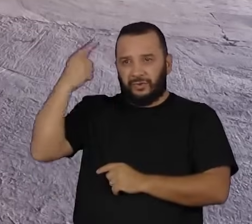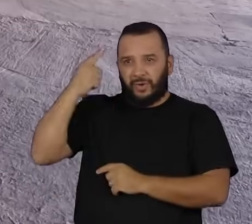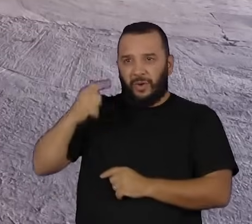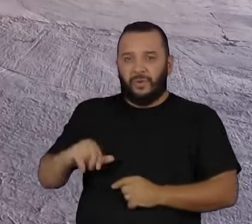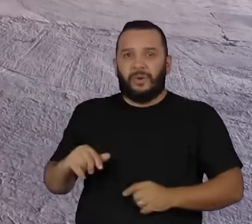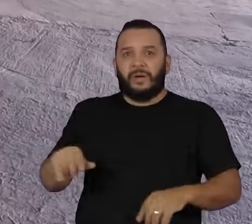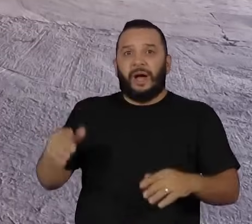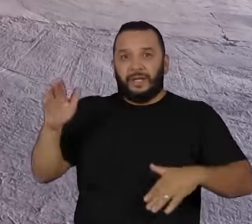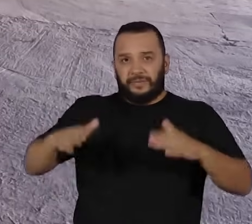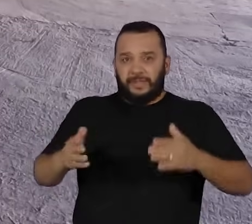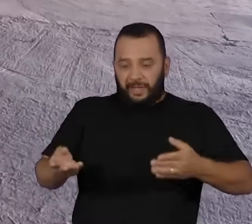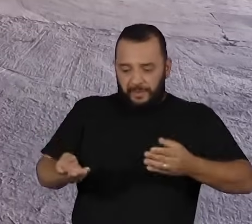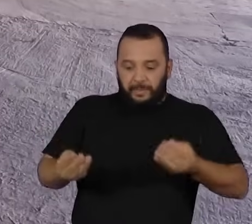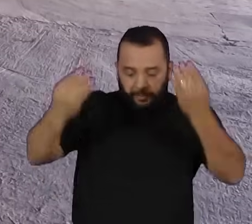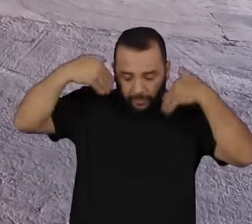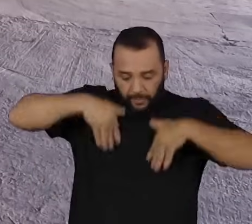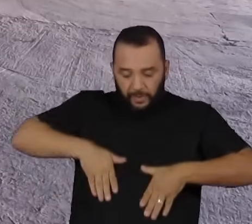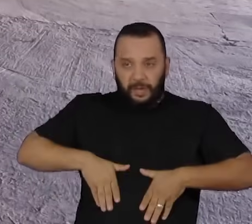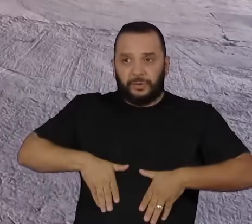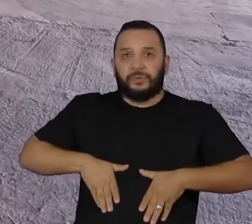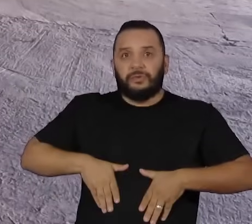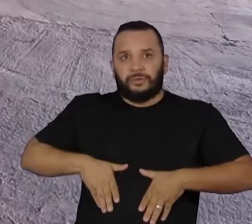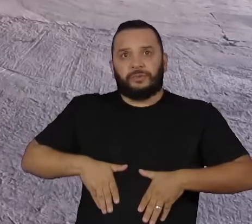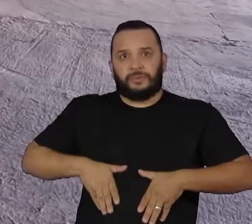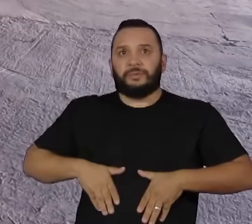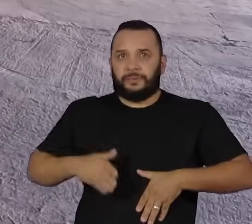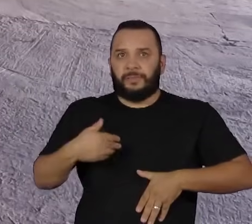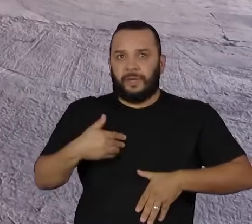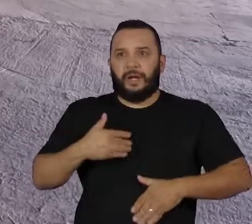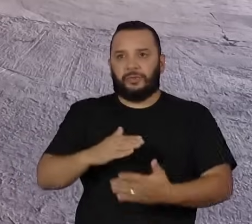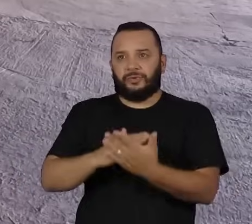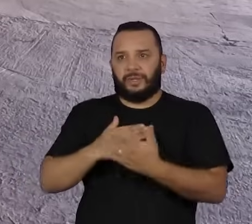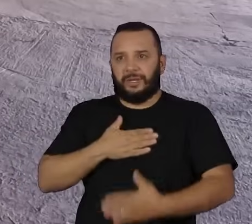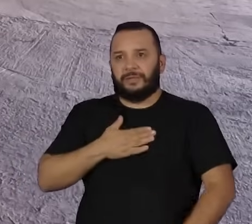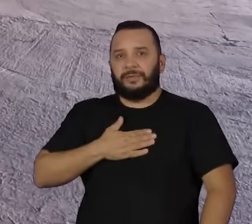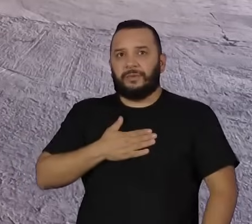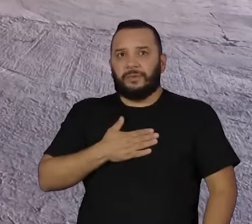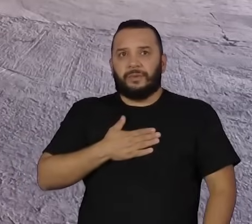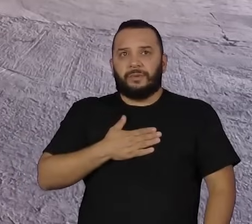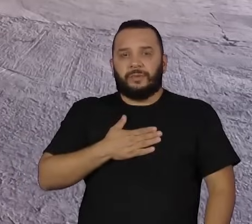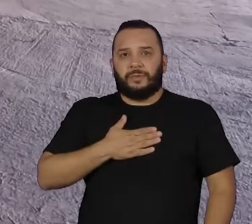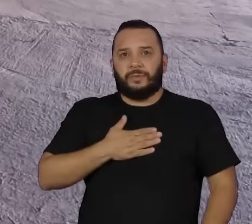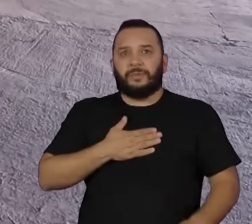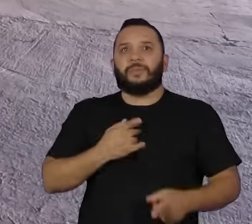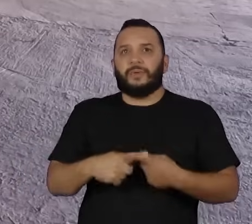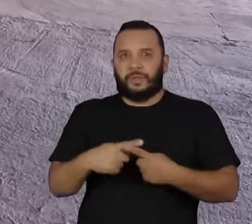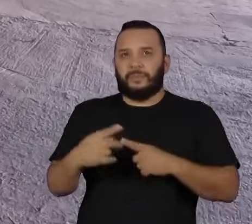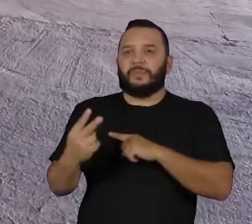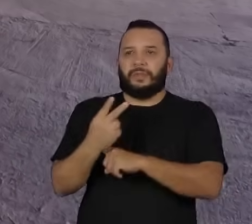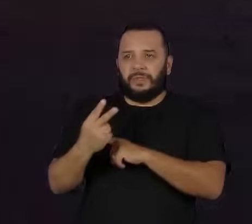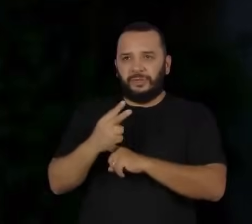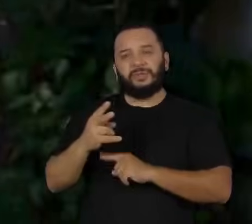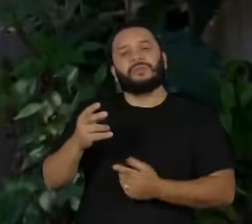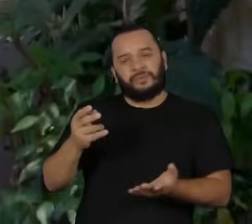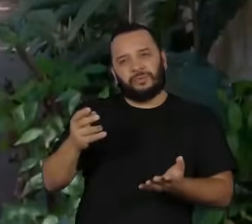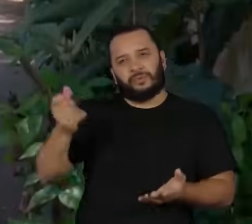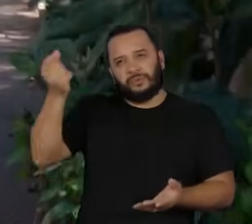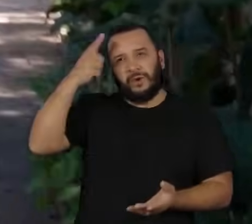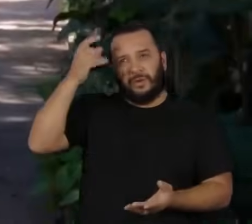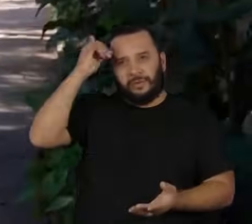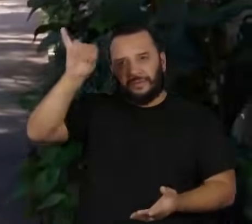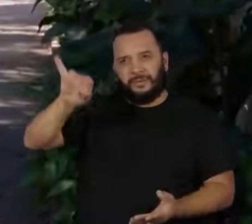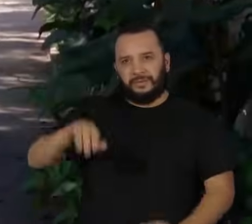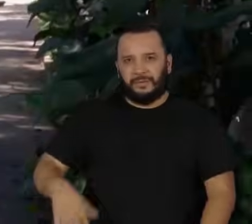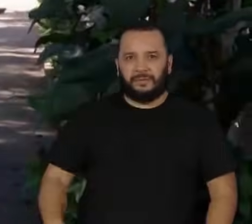eu coloco outra por baixo assim para me adiantar mais, porque tem que estar protegido do sol.